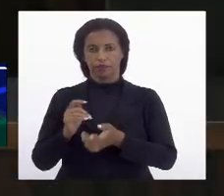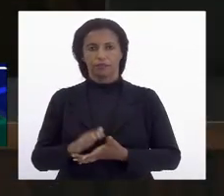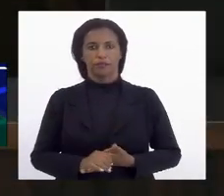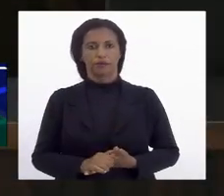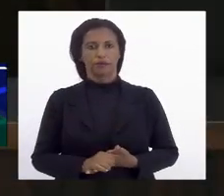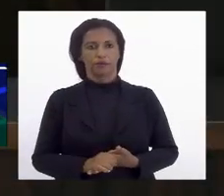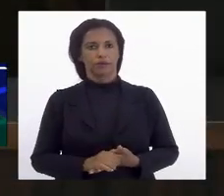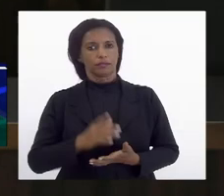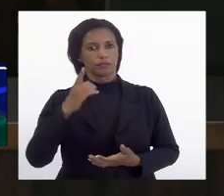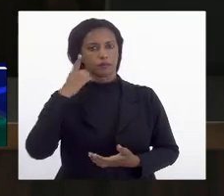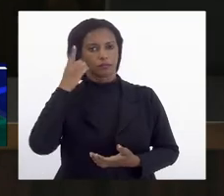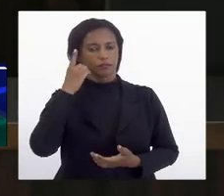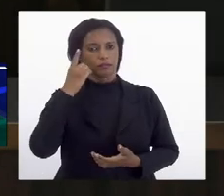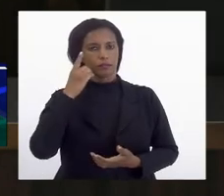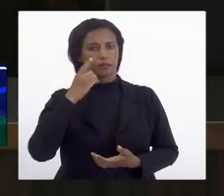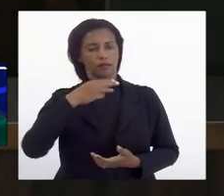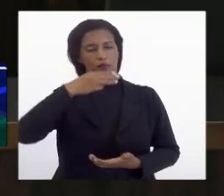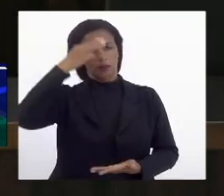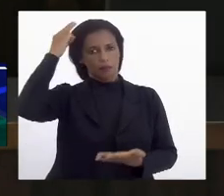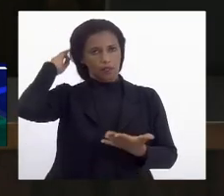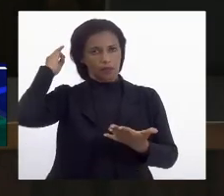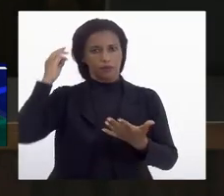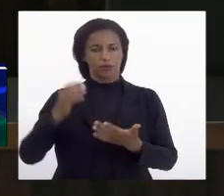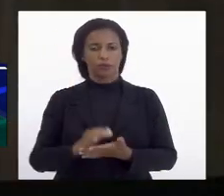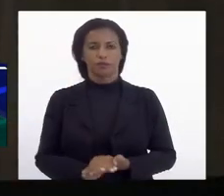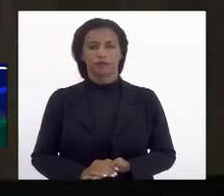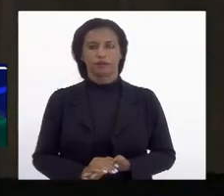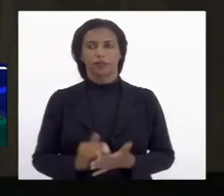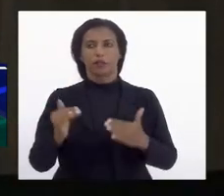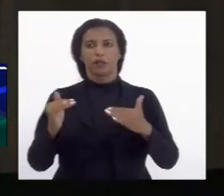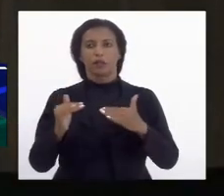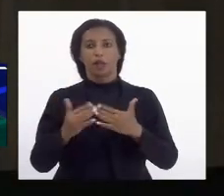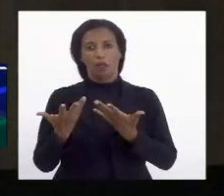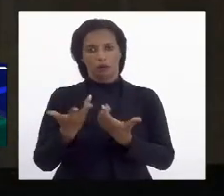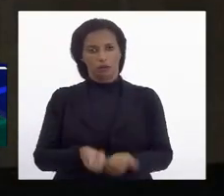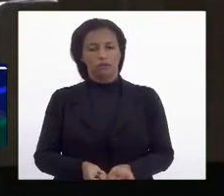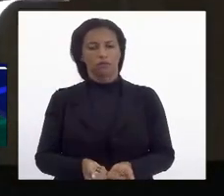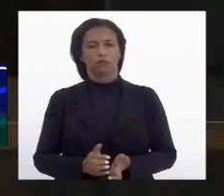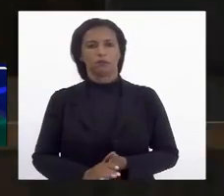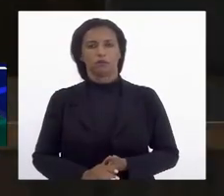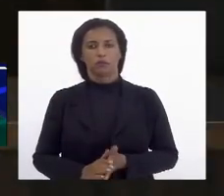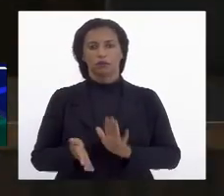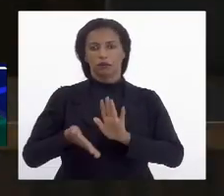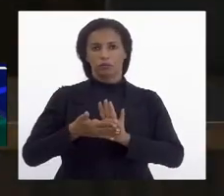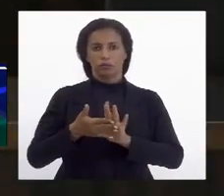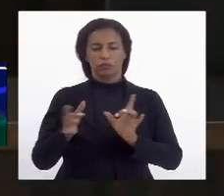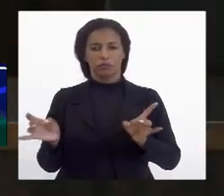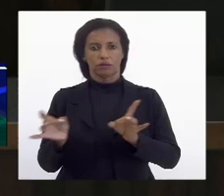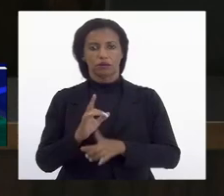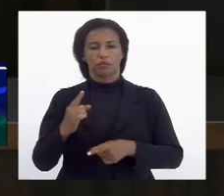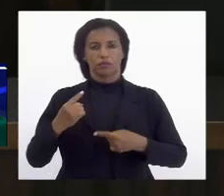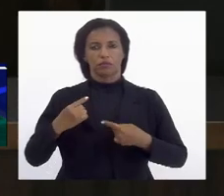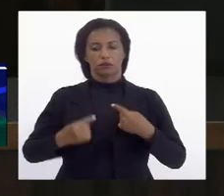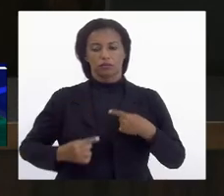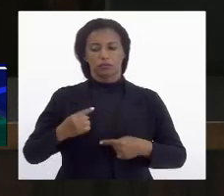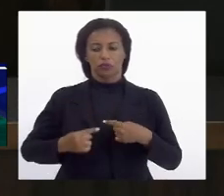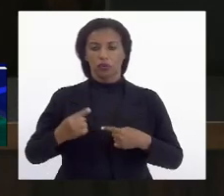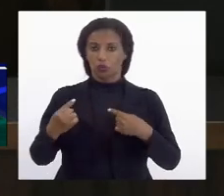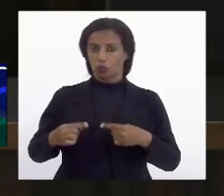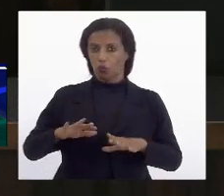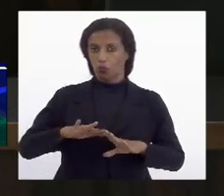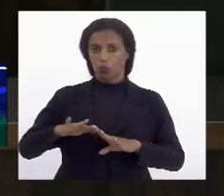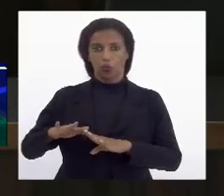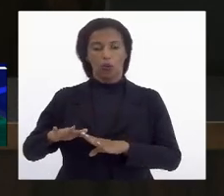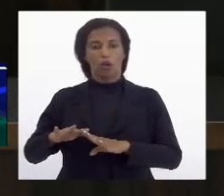deputado Márcio Canella deputado Márcio Pacheco parecer favorável com os pareceres emitidos em discussão não havendo quem queira